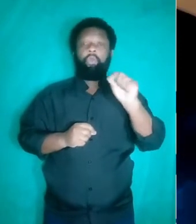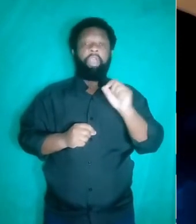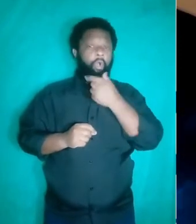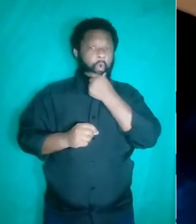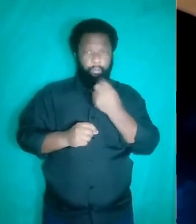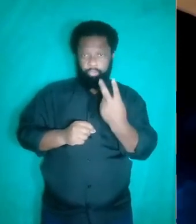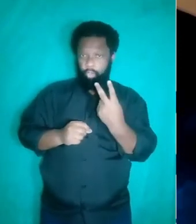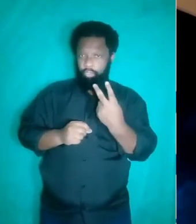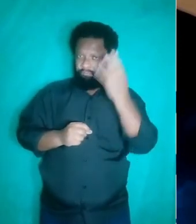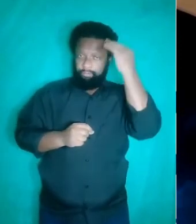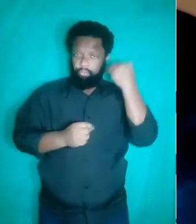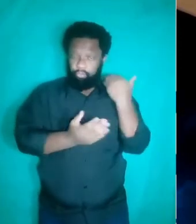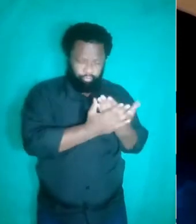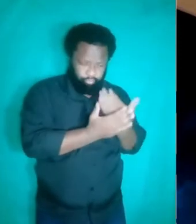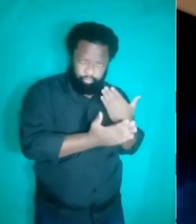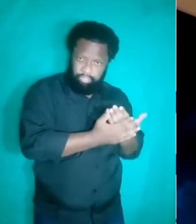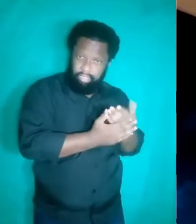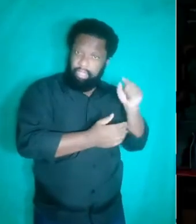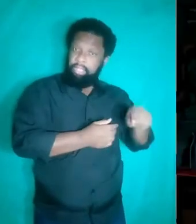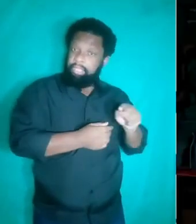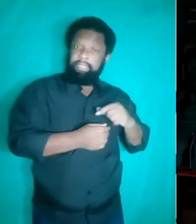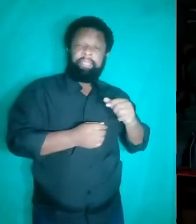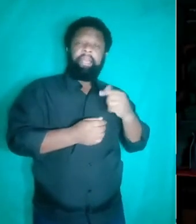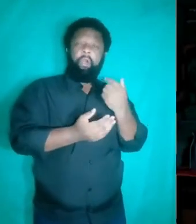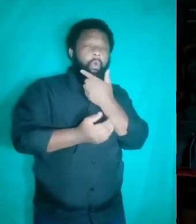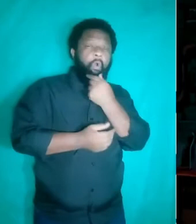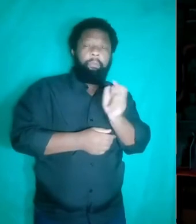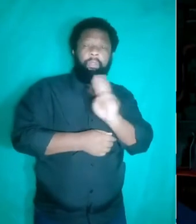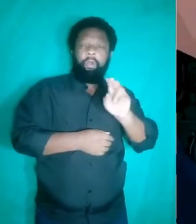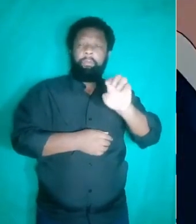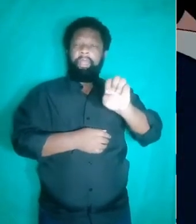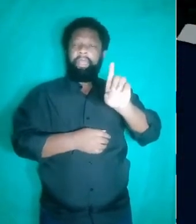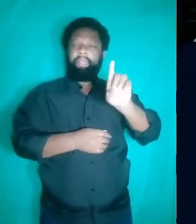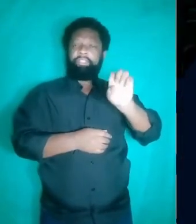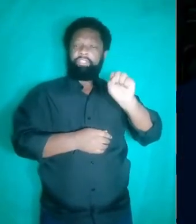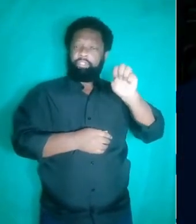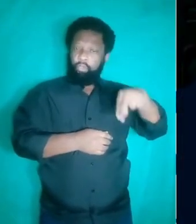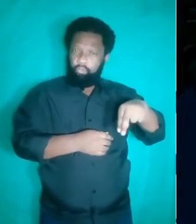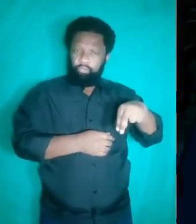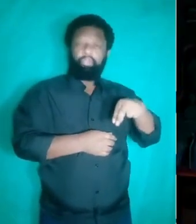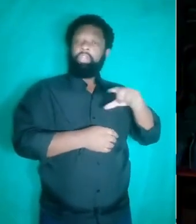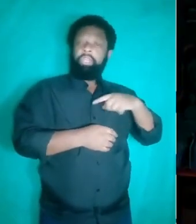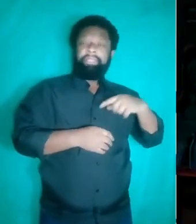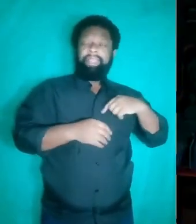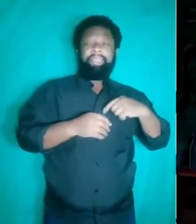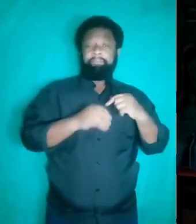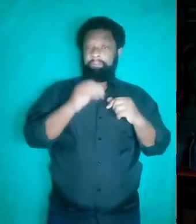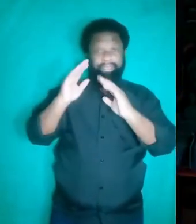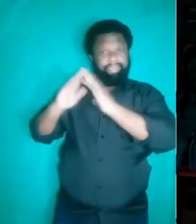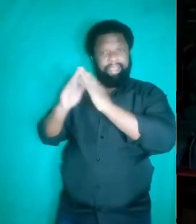estava estudando, né, tinha a empresa dele, falava sobre corrente contínua, e ele estava levando eletricidade até a casa das pessoas. Mas ele